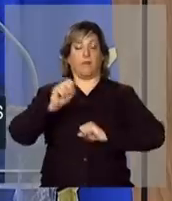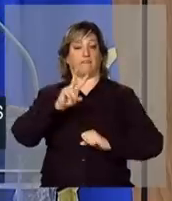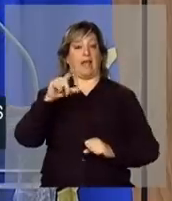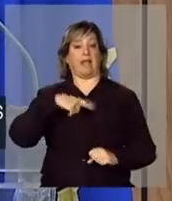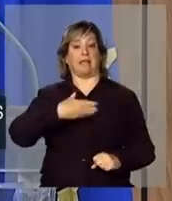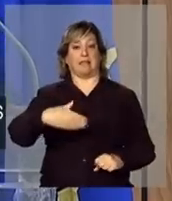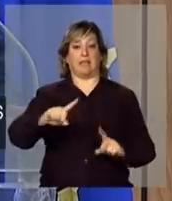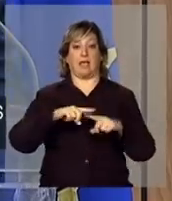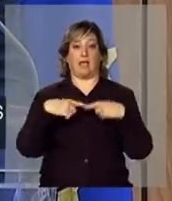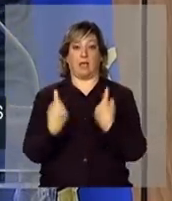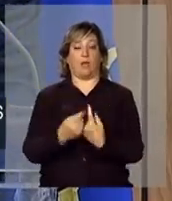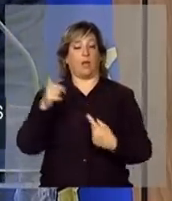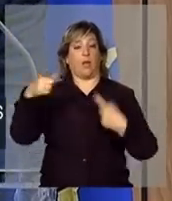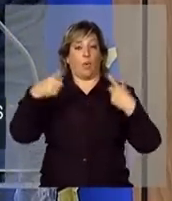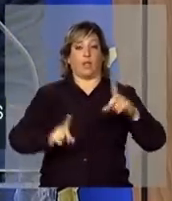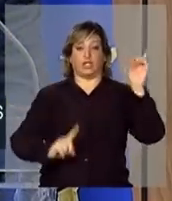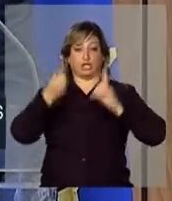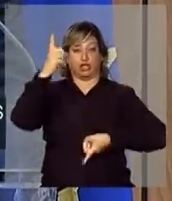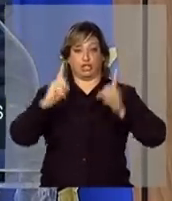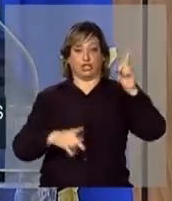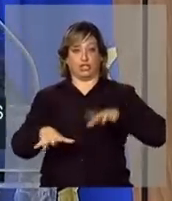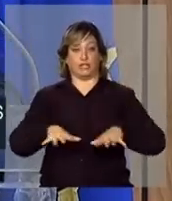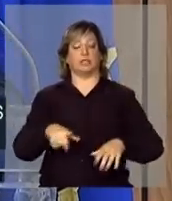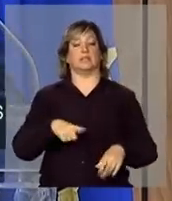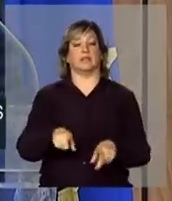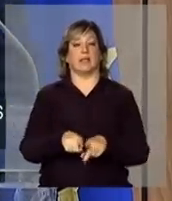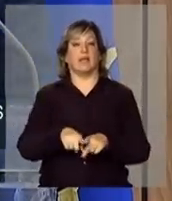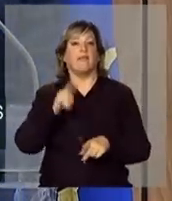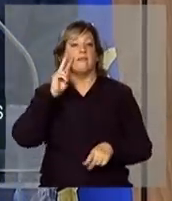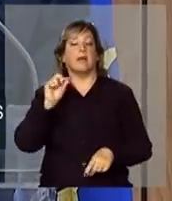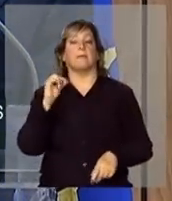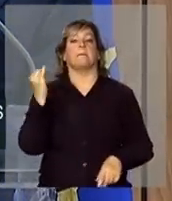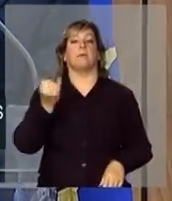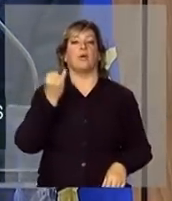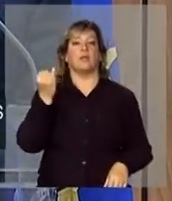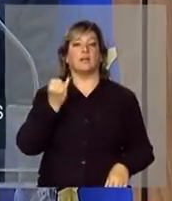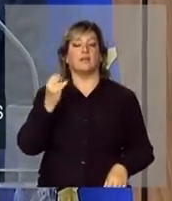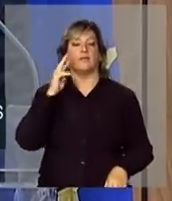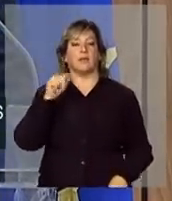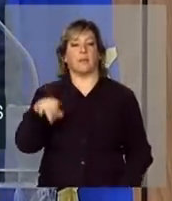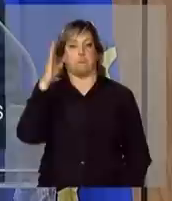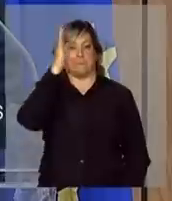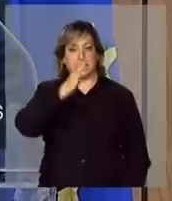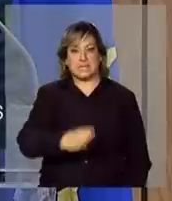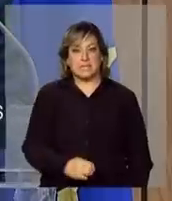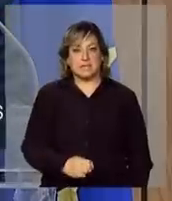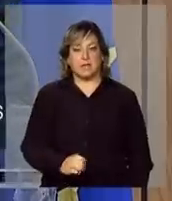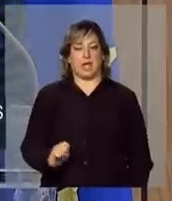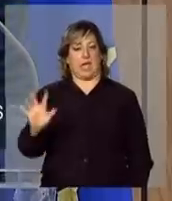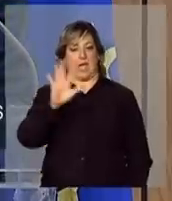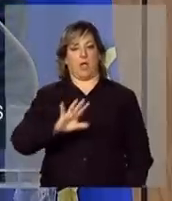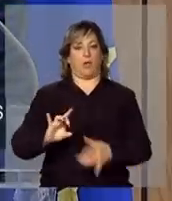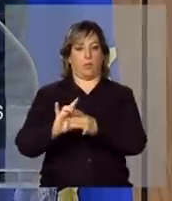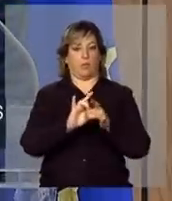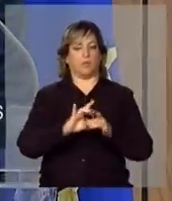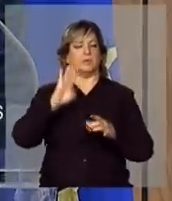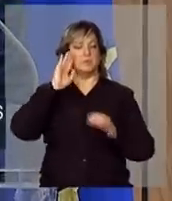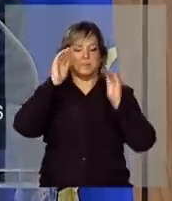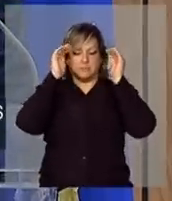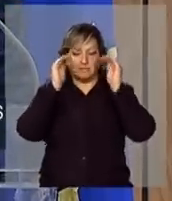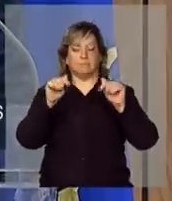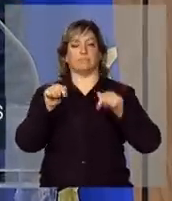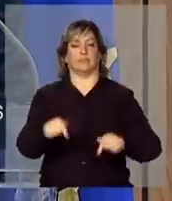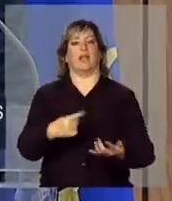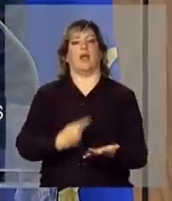reunião em Santiago do Chile, mas foi importante ver até que ponto Brasil e União Europeia dão uma prioridade a